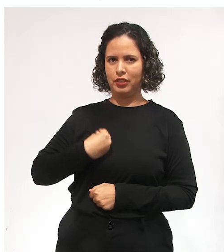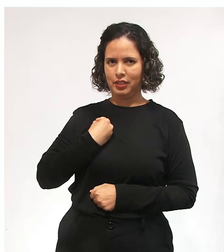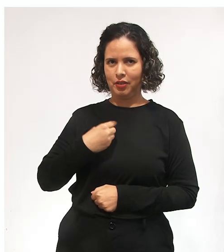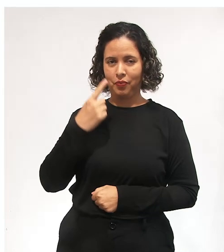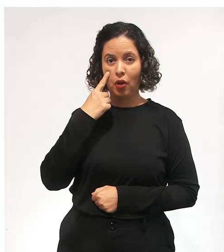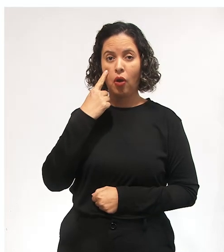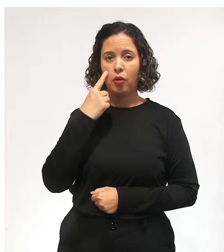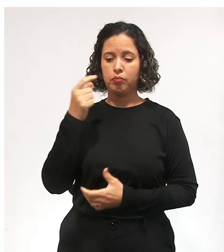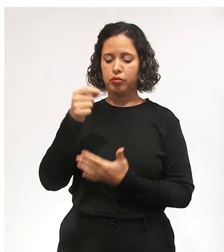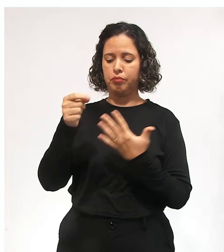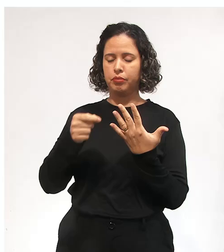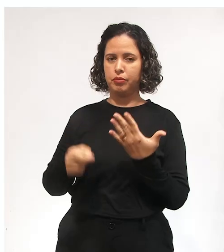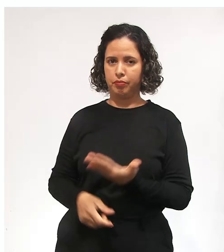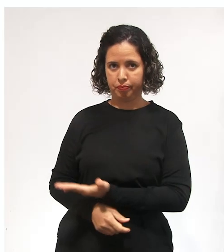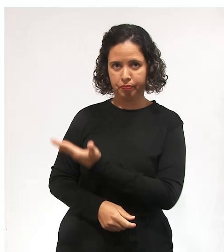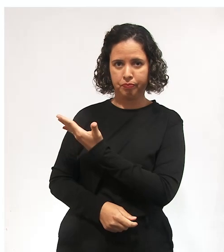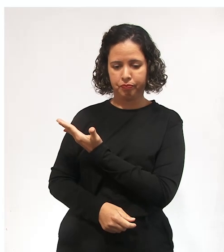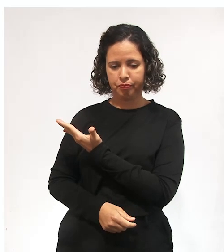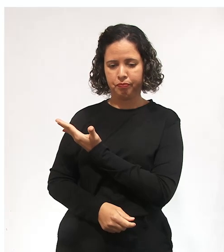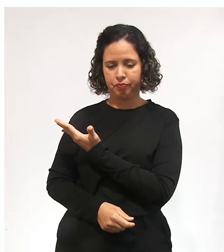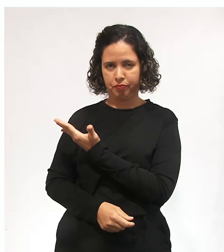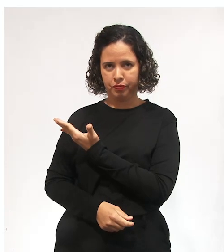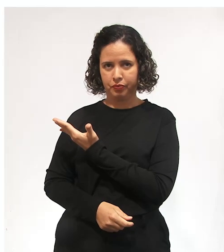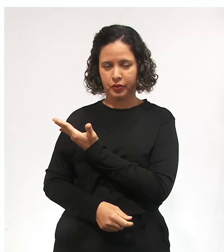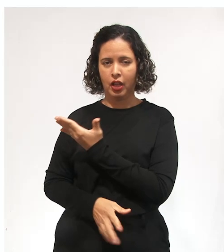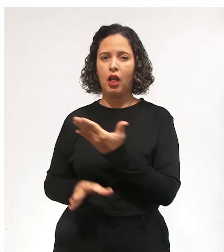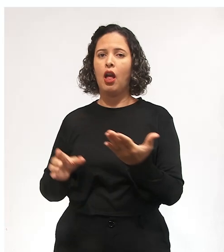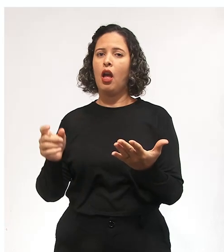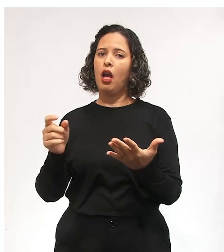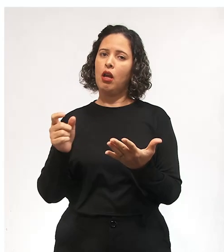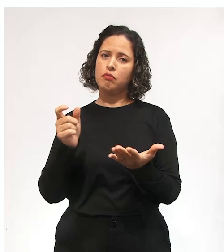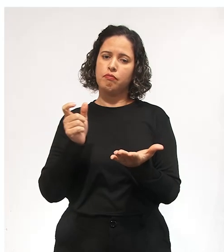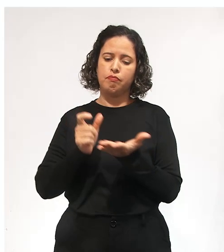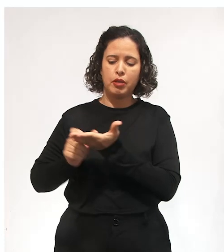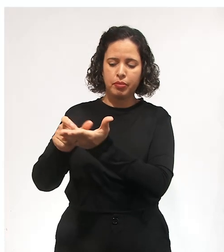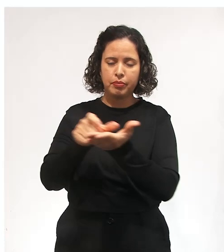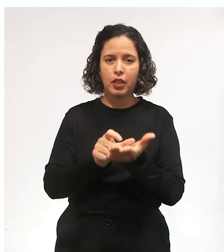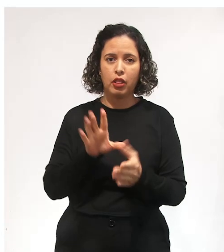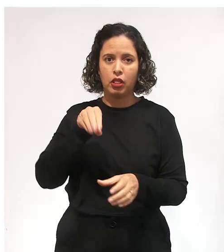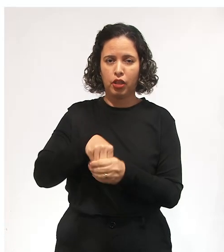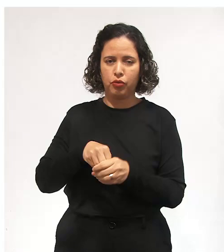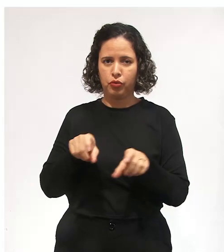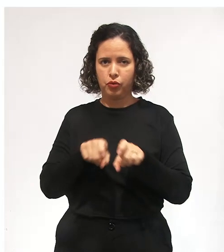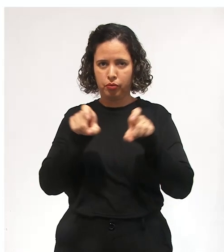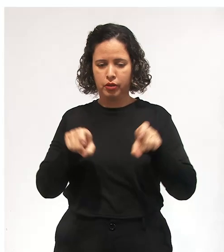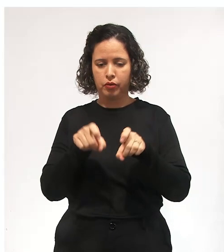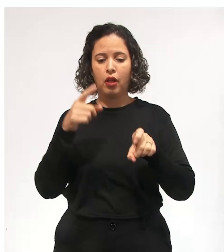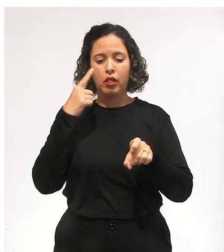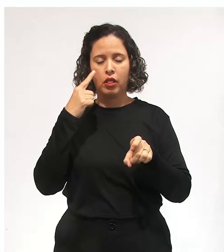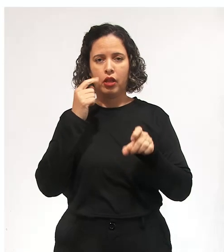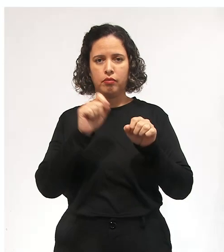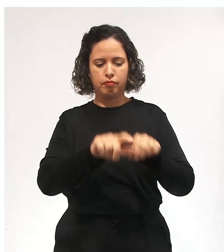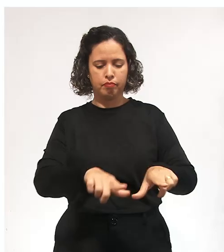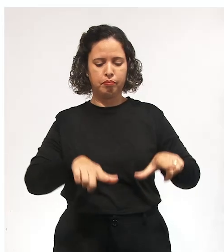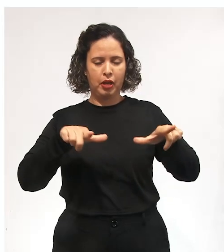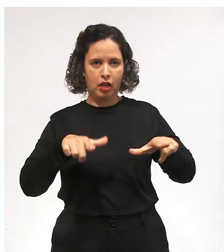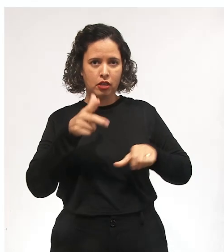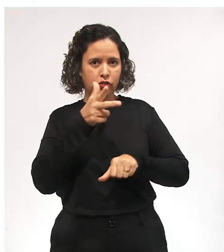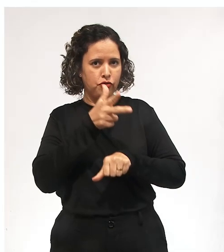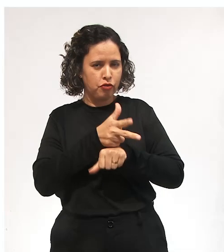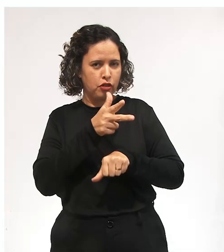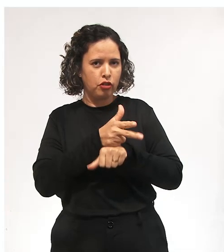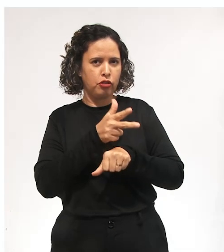peças, mais ou menos os componentes que nós temos dentro de um computador. Eu tenho a placa de vídeo